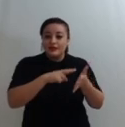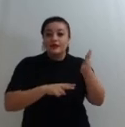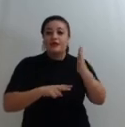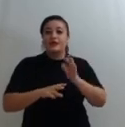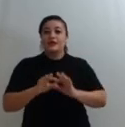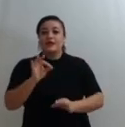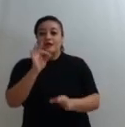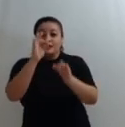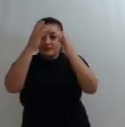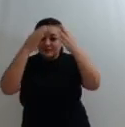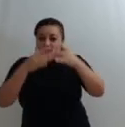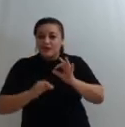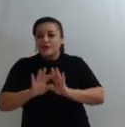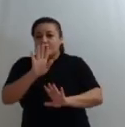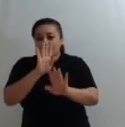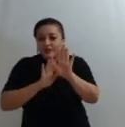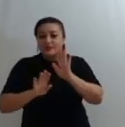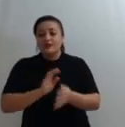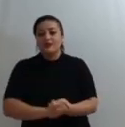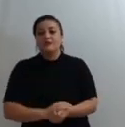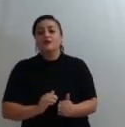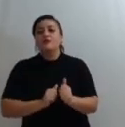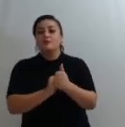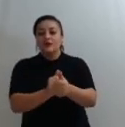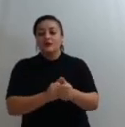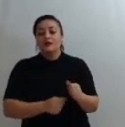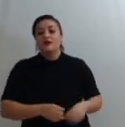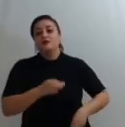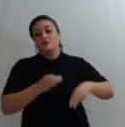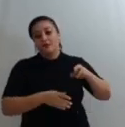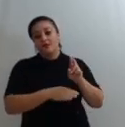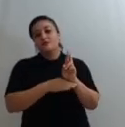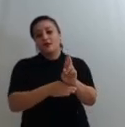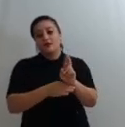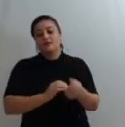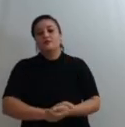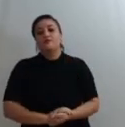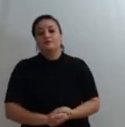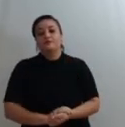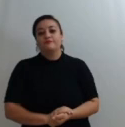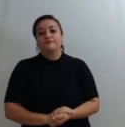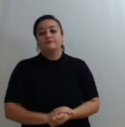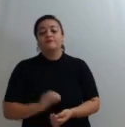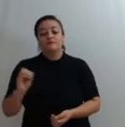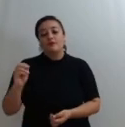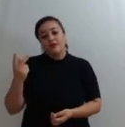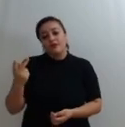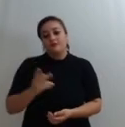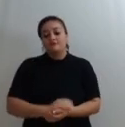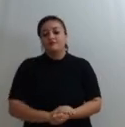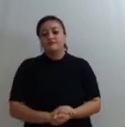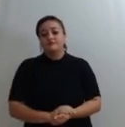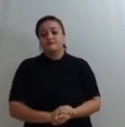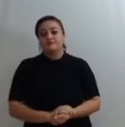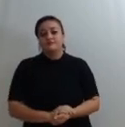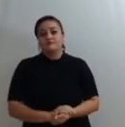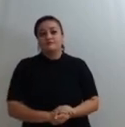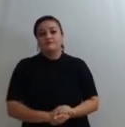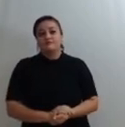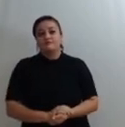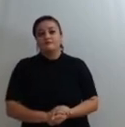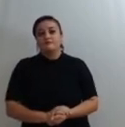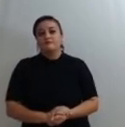do voto do eminente relator. Eu estou acompanhando o eminente relator na íntegra, senhor presidente. O relator sou eu, tá? Tá bom. Vossa Excelência. Não há outros